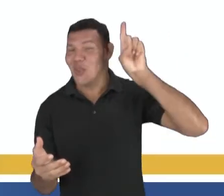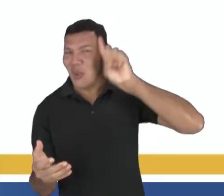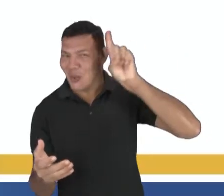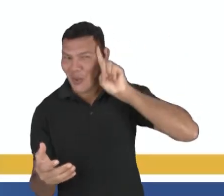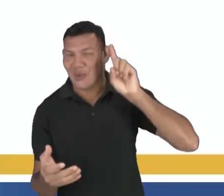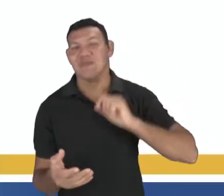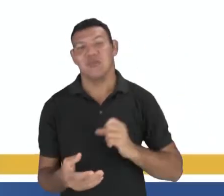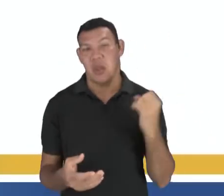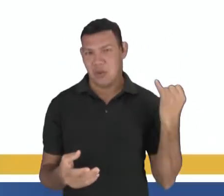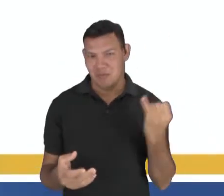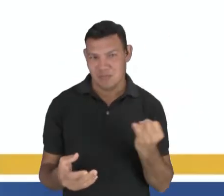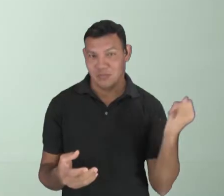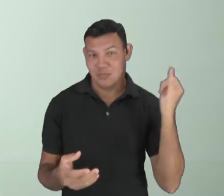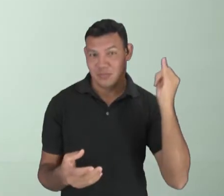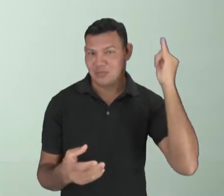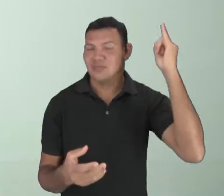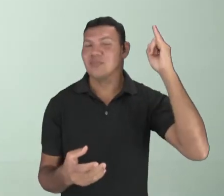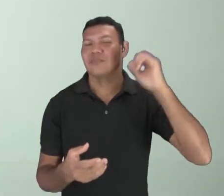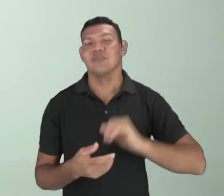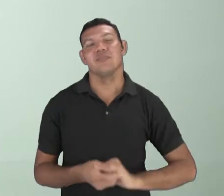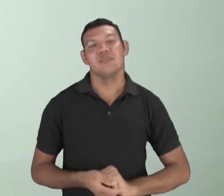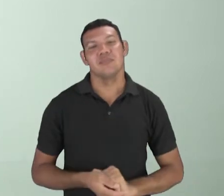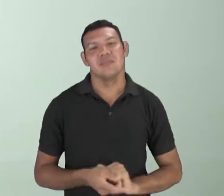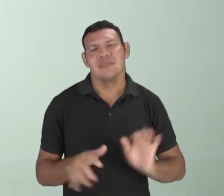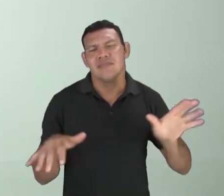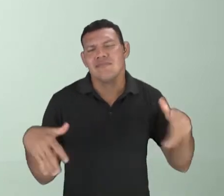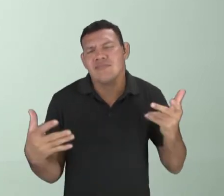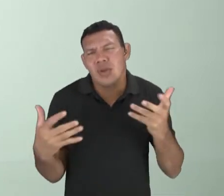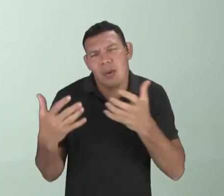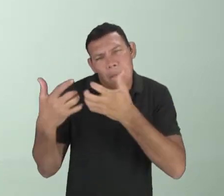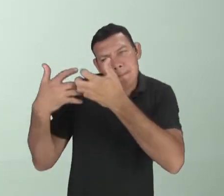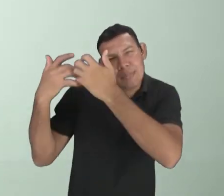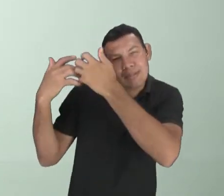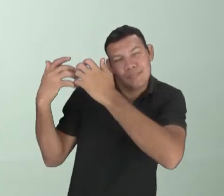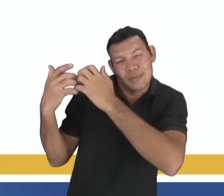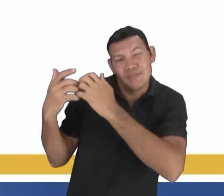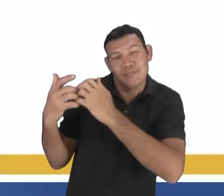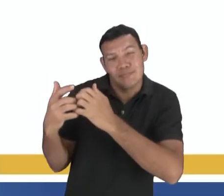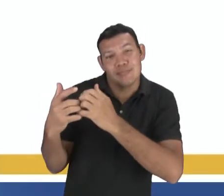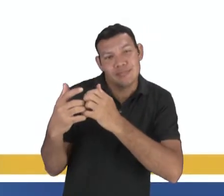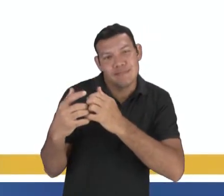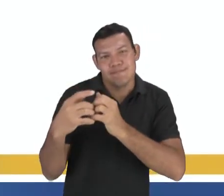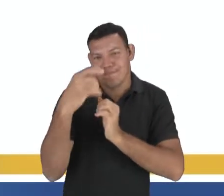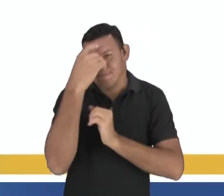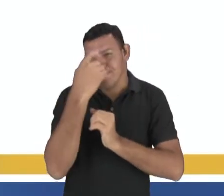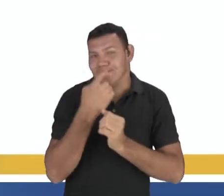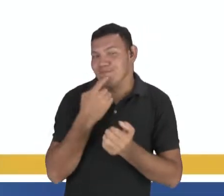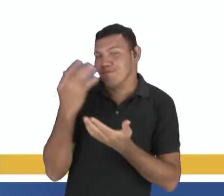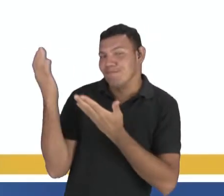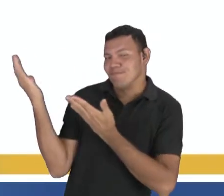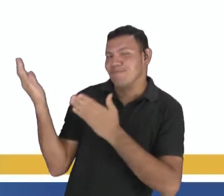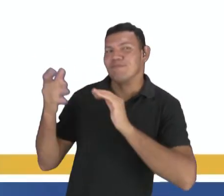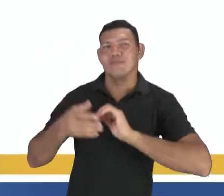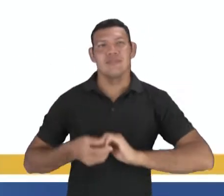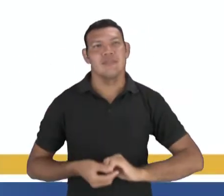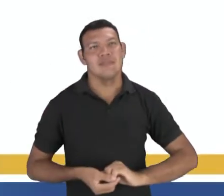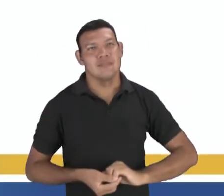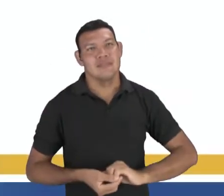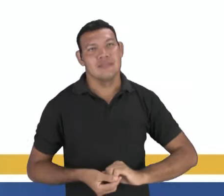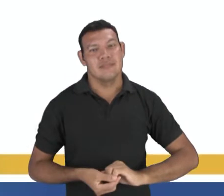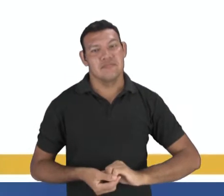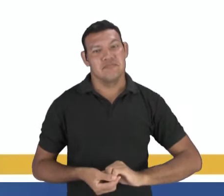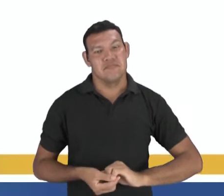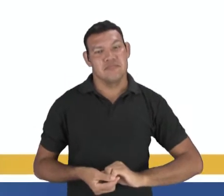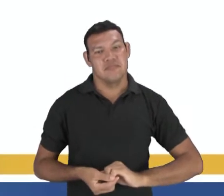a importância da leitura. Então, reflitam comigo esse post aqui que eu trouxe para vocês. Quem